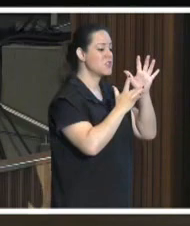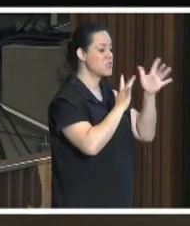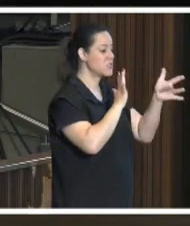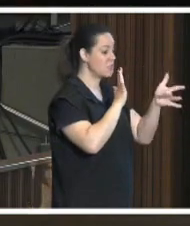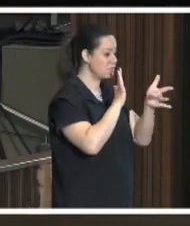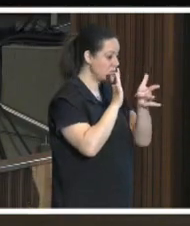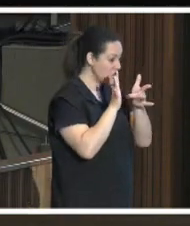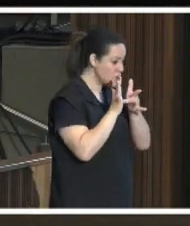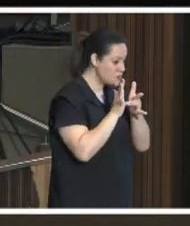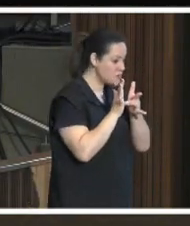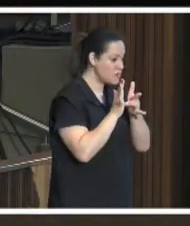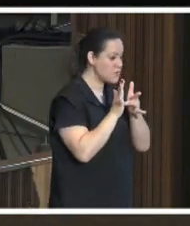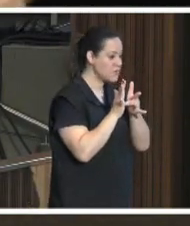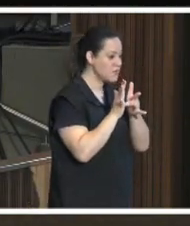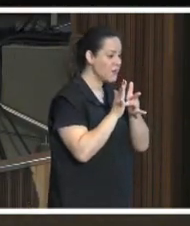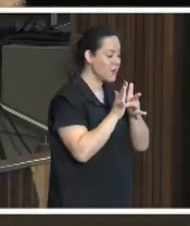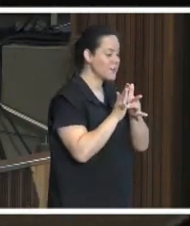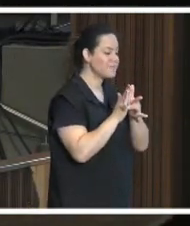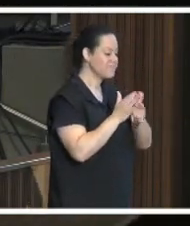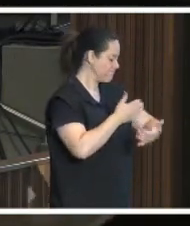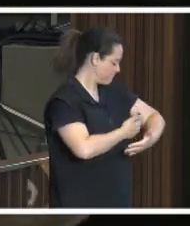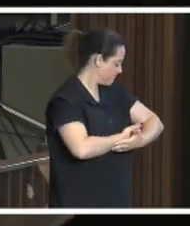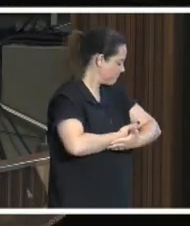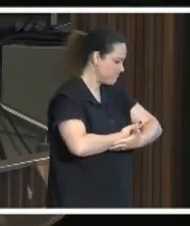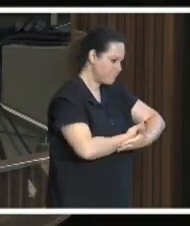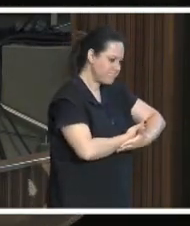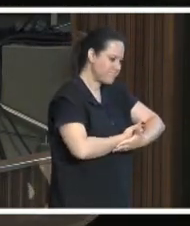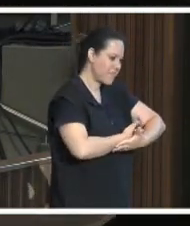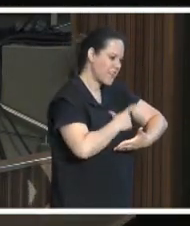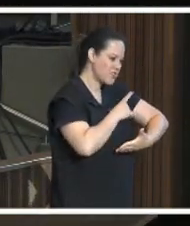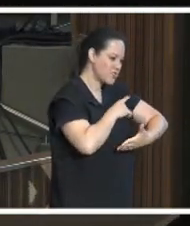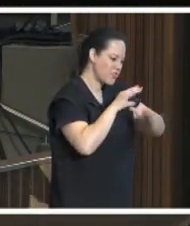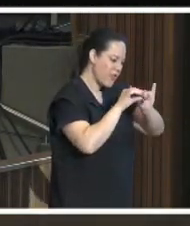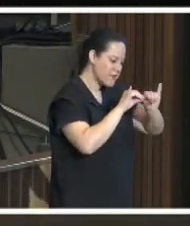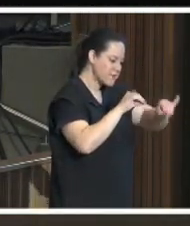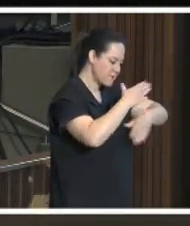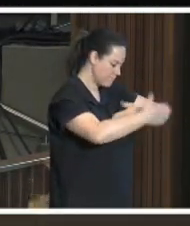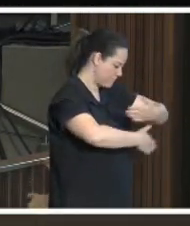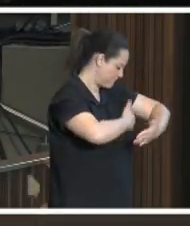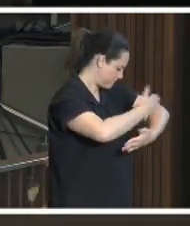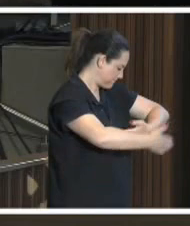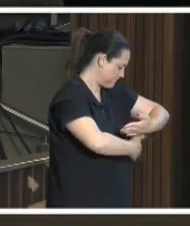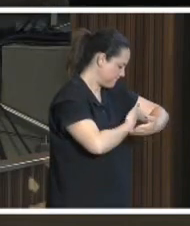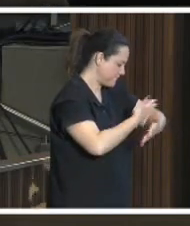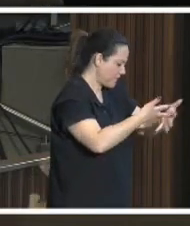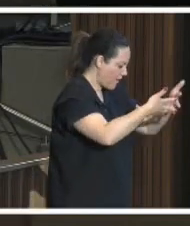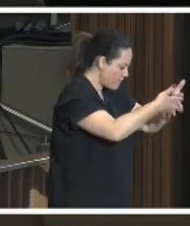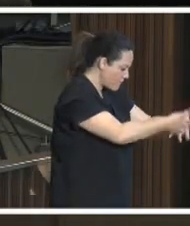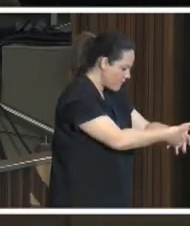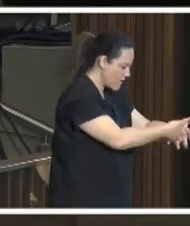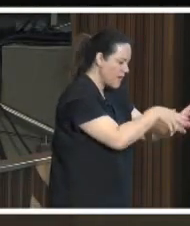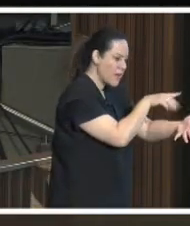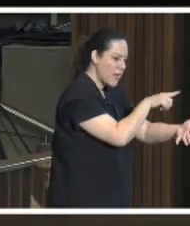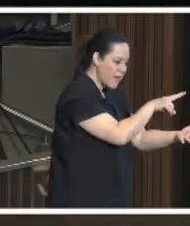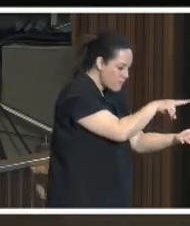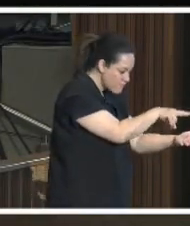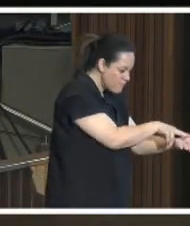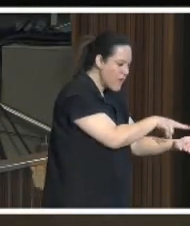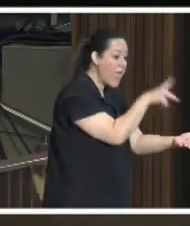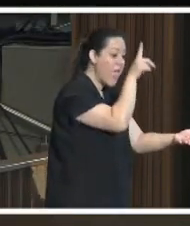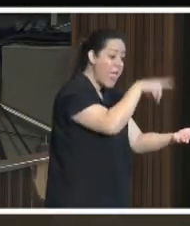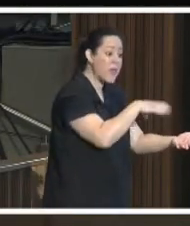Jesus, esse menino que estava envolto em panos e numa manjedoura, era o Cristo, o